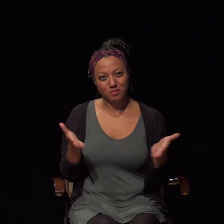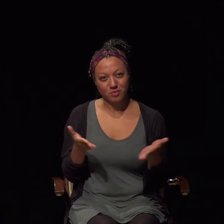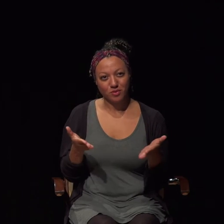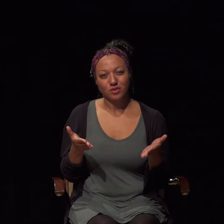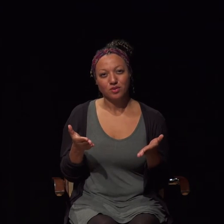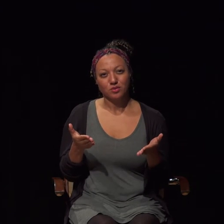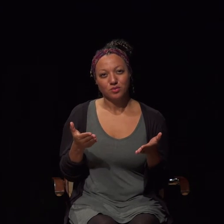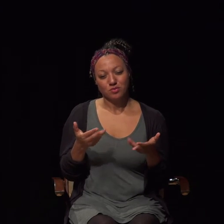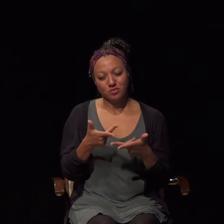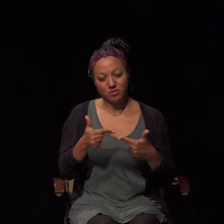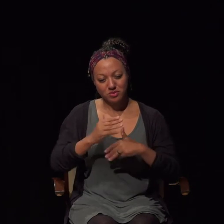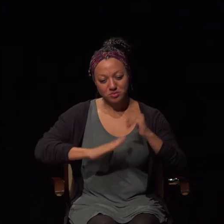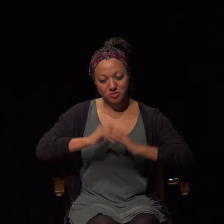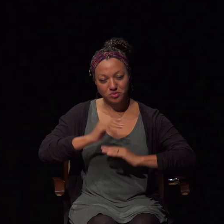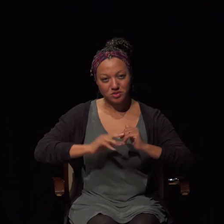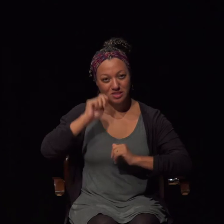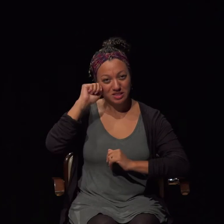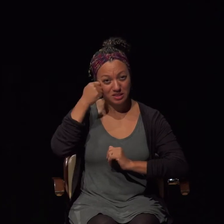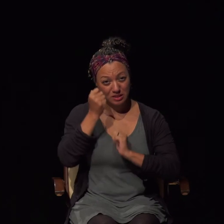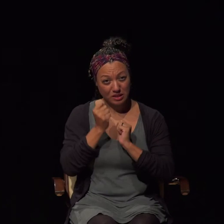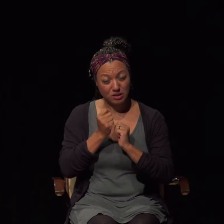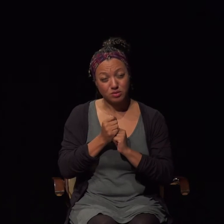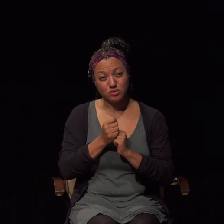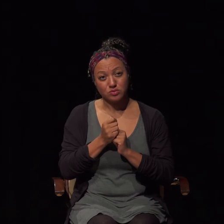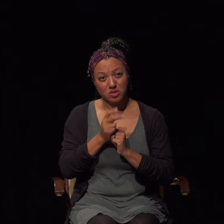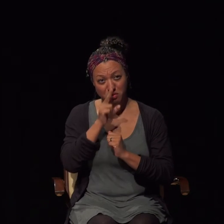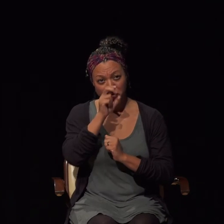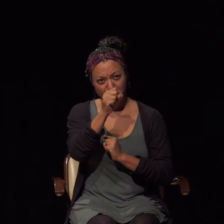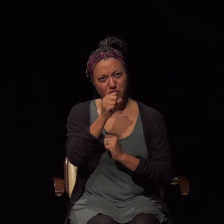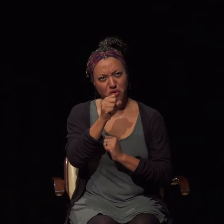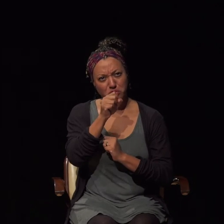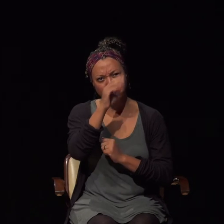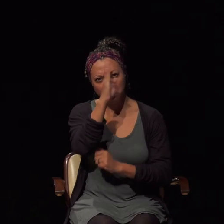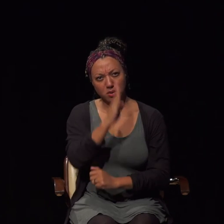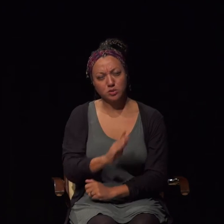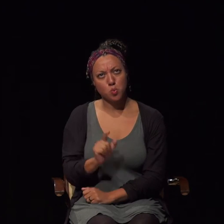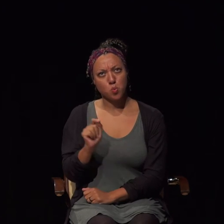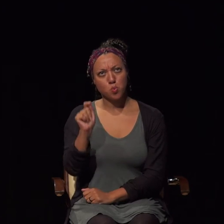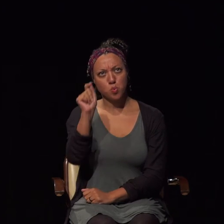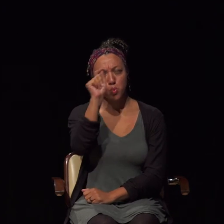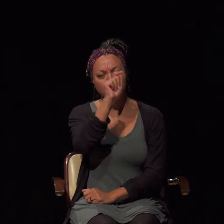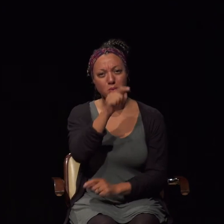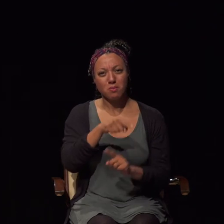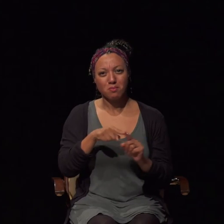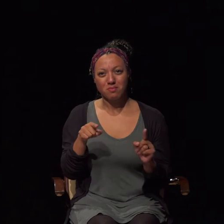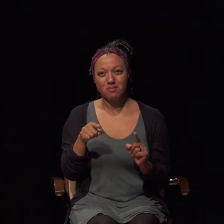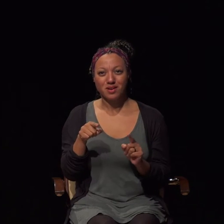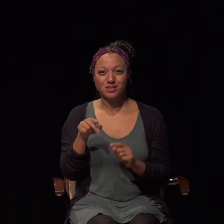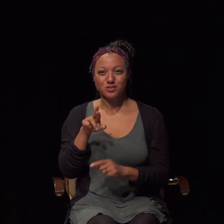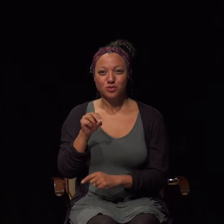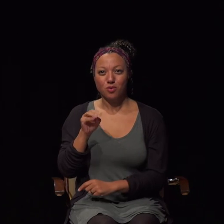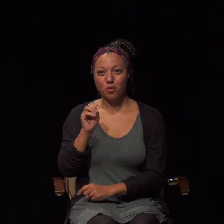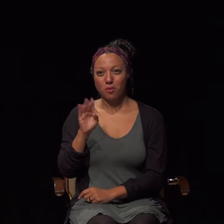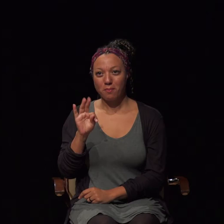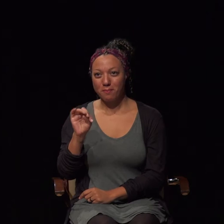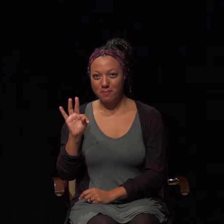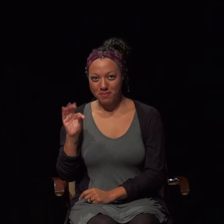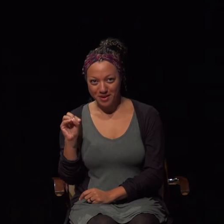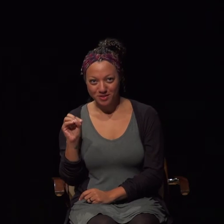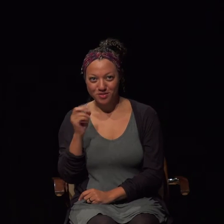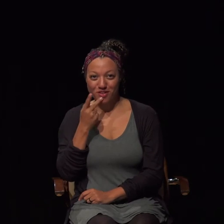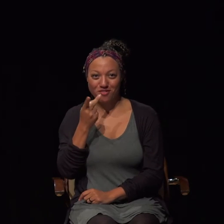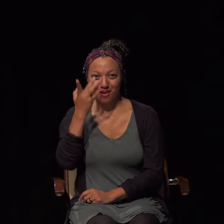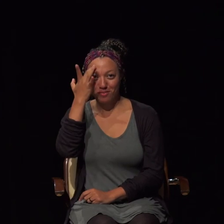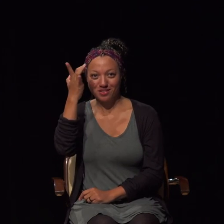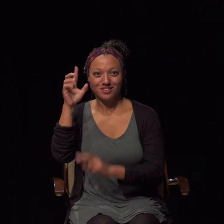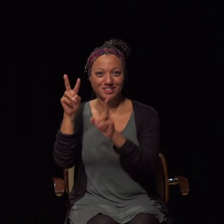negros que vai ficando muito forte muito pujante em várias partes do Brasil mas me Vale do Roberto cunduru que vai falar sobre esse tema